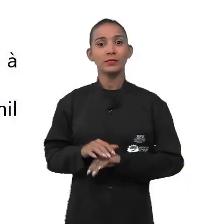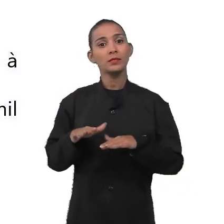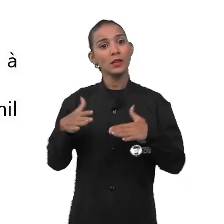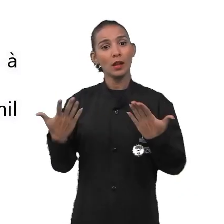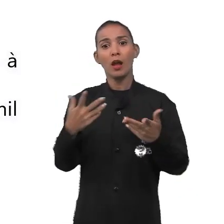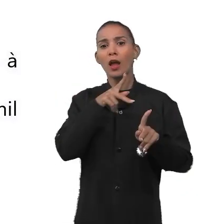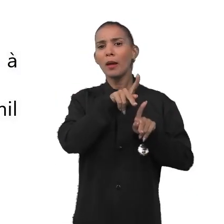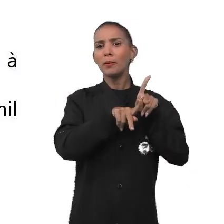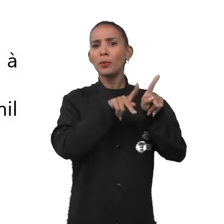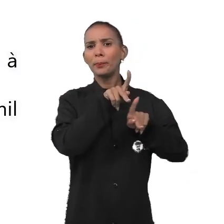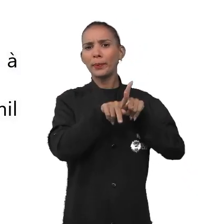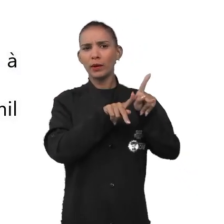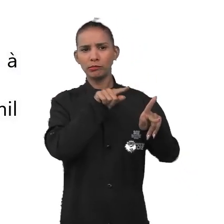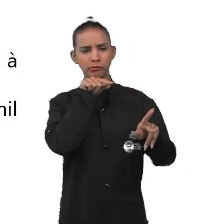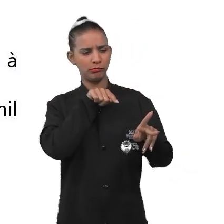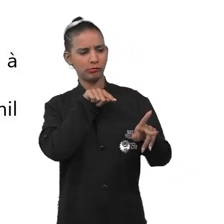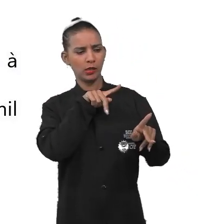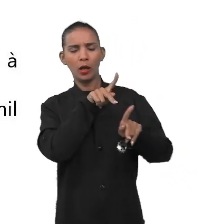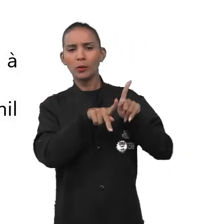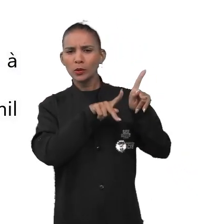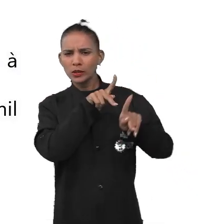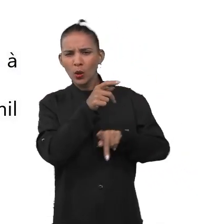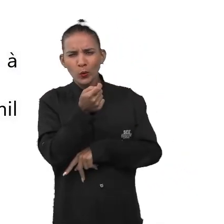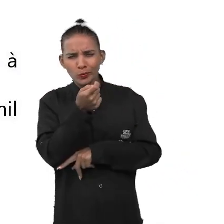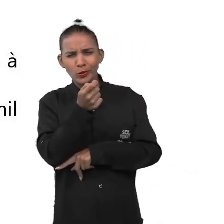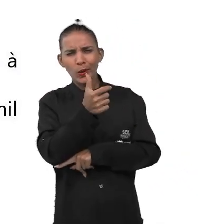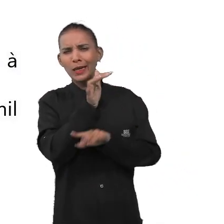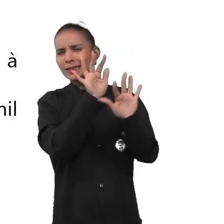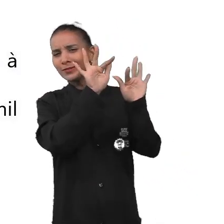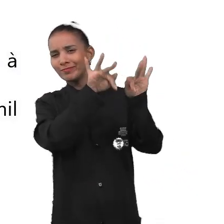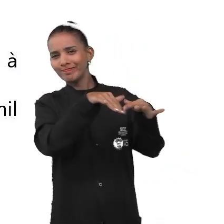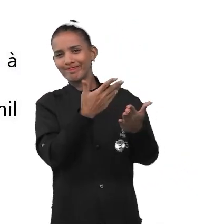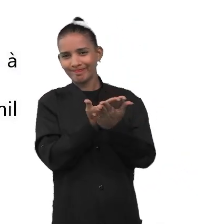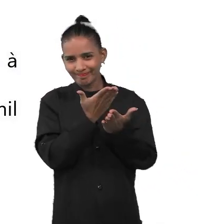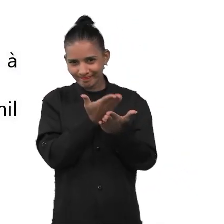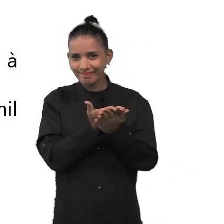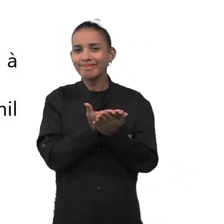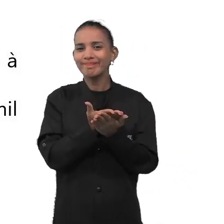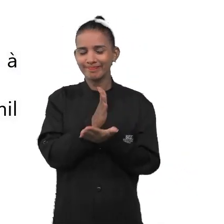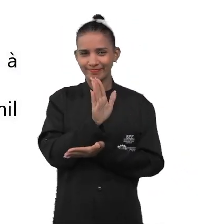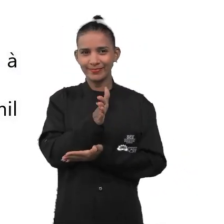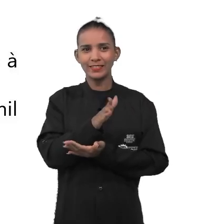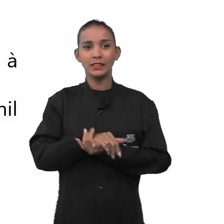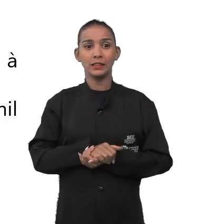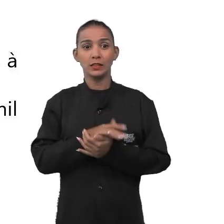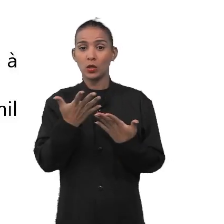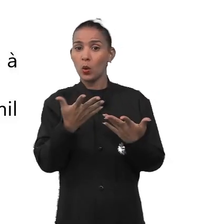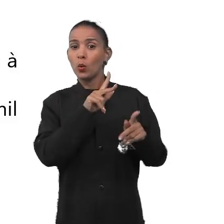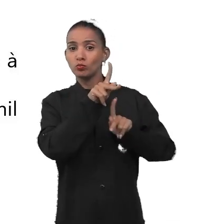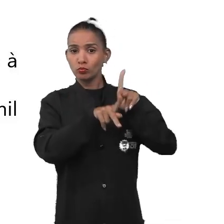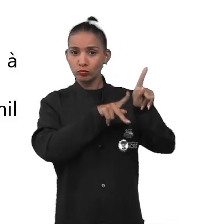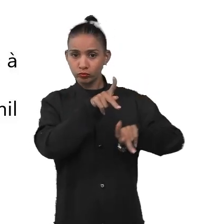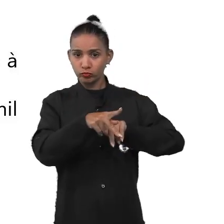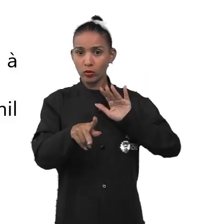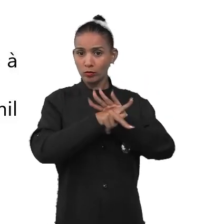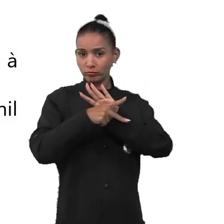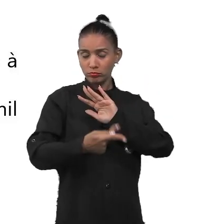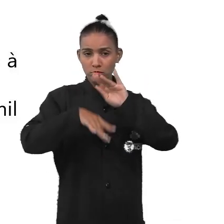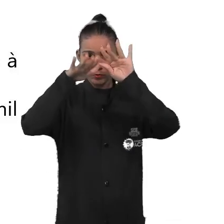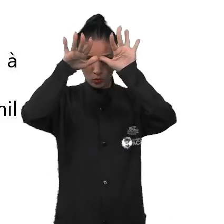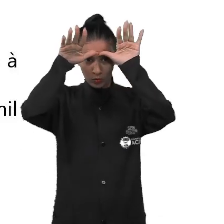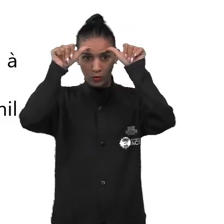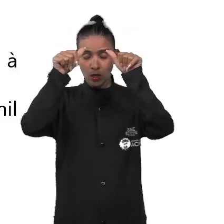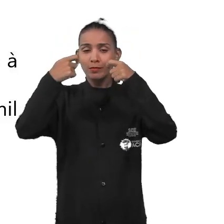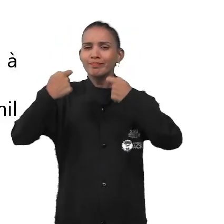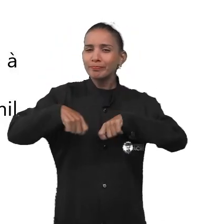da população para poder encerrar nossa aula, ok? A população do Acre, ela deve ser compreendida aí num